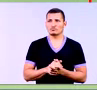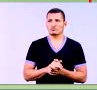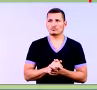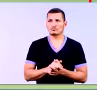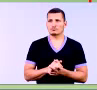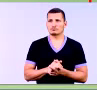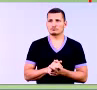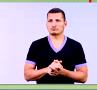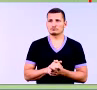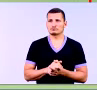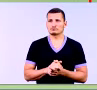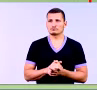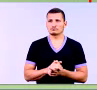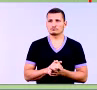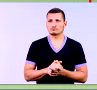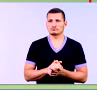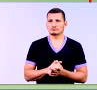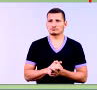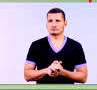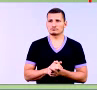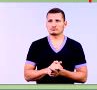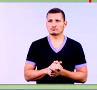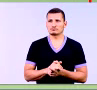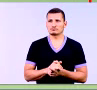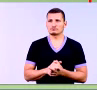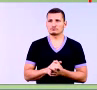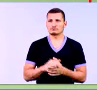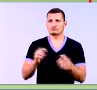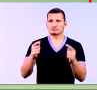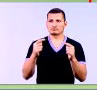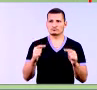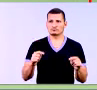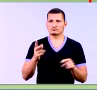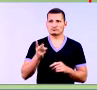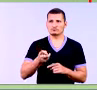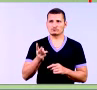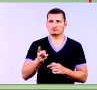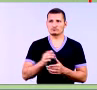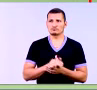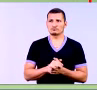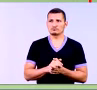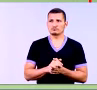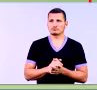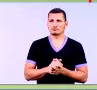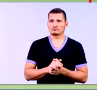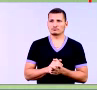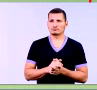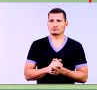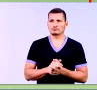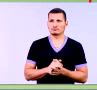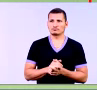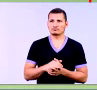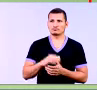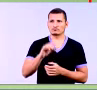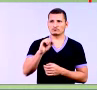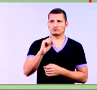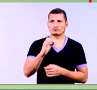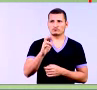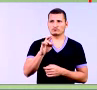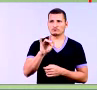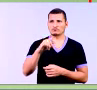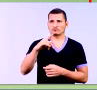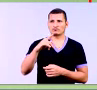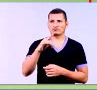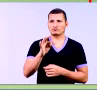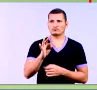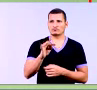arquivo. Aqui embaixo a mesma coisa relacionada à parte de script. Então